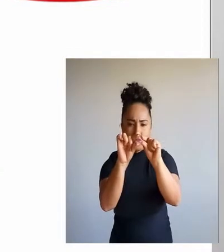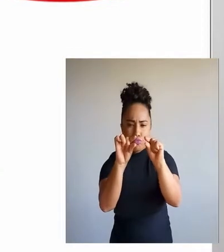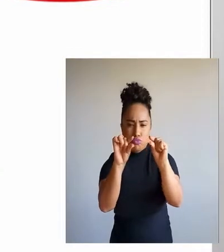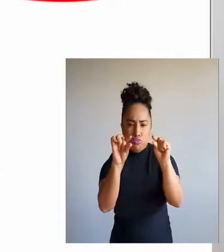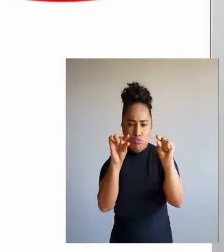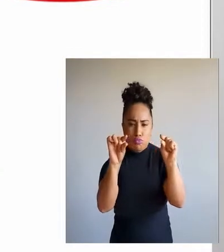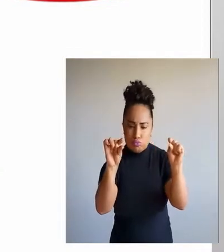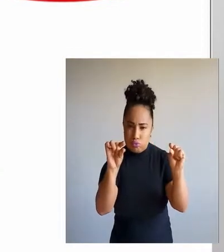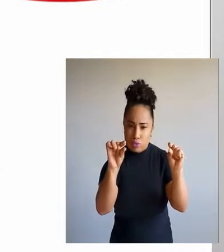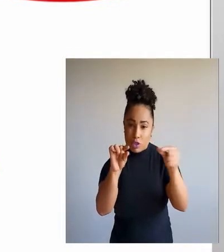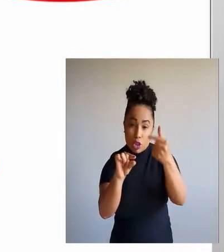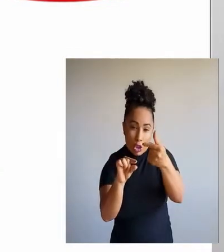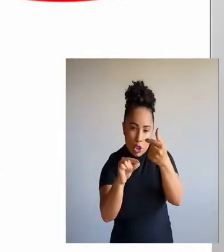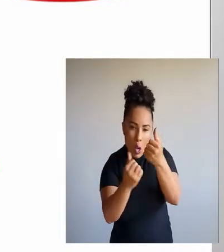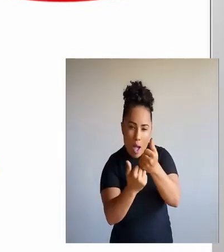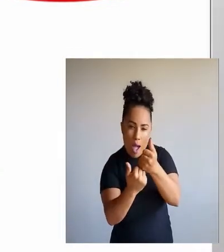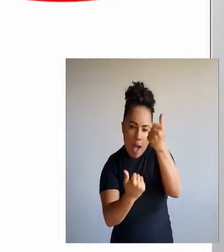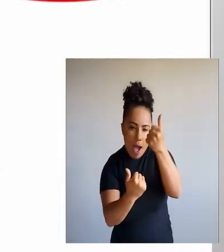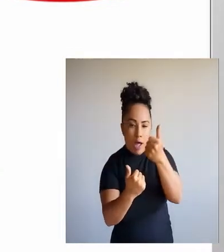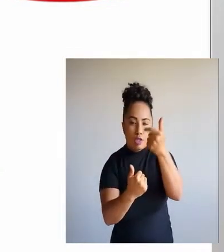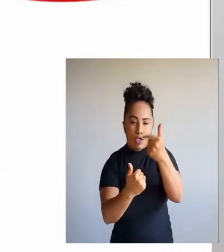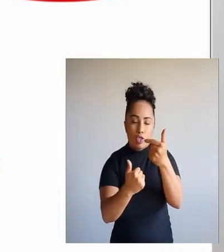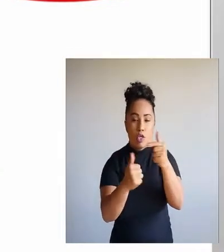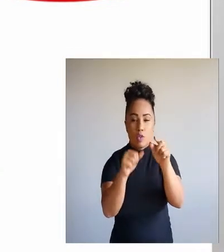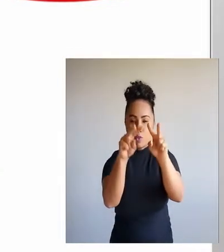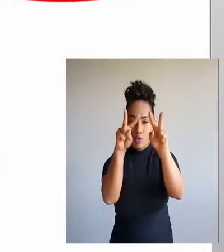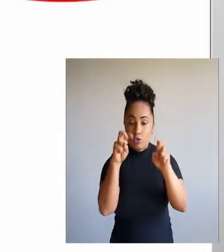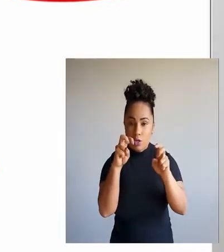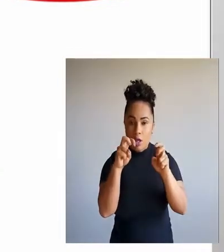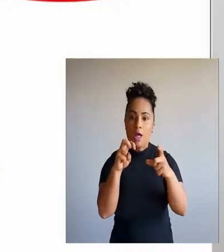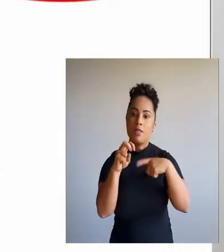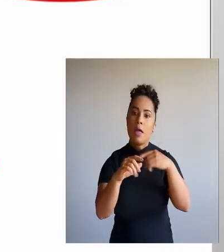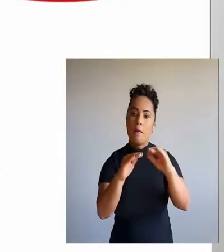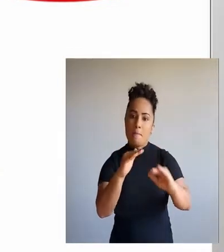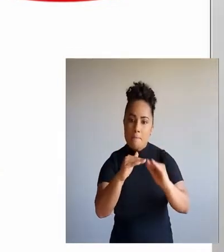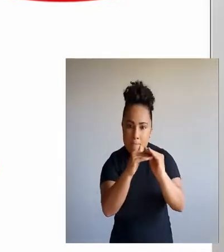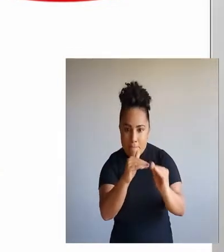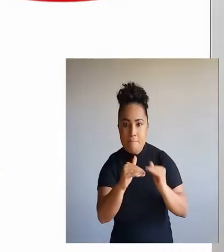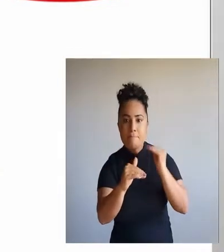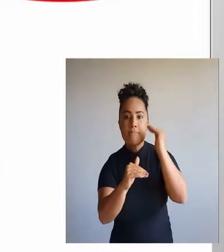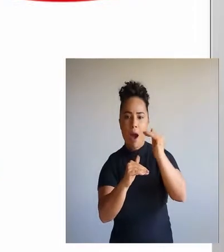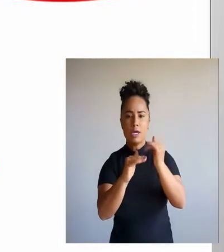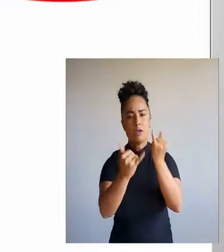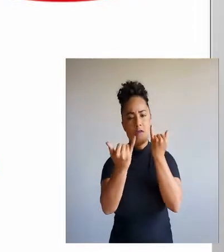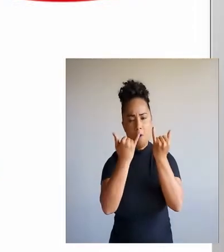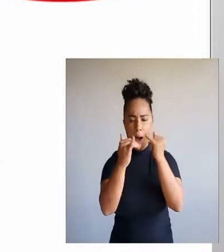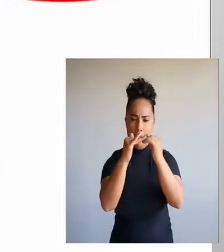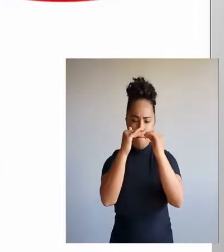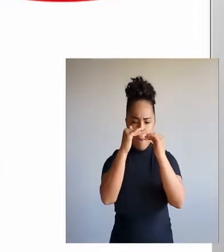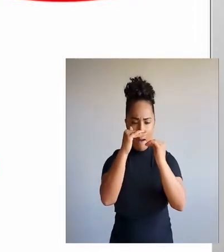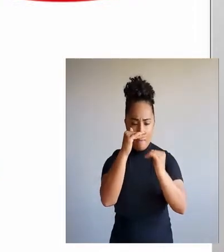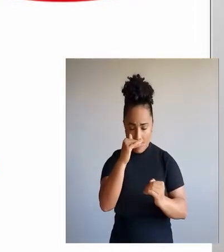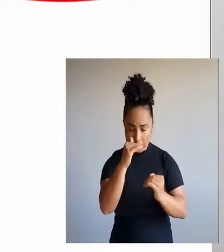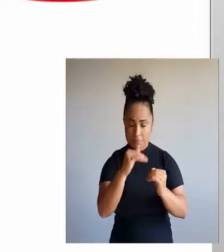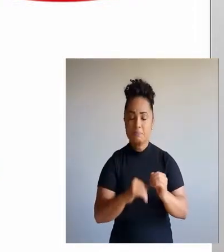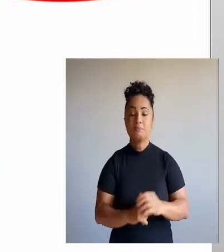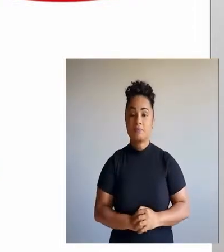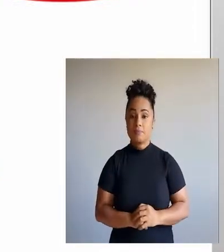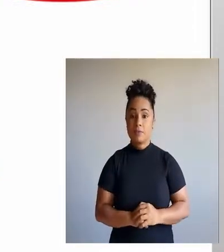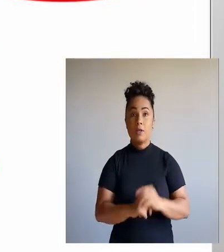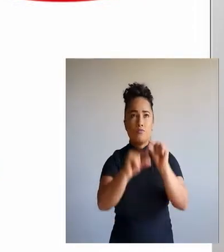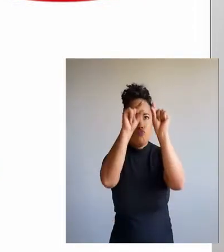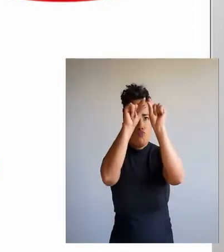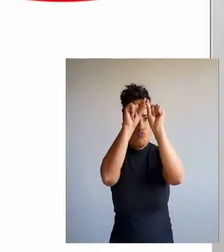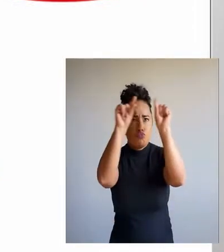que é um outro título que aumenta, que amplia as informações da manchete. Lá em cima, nós temos